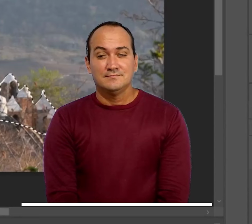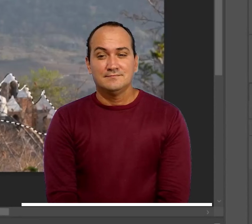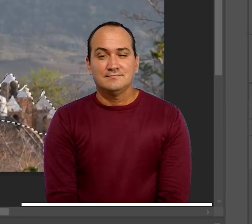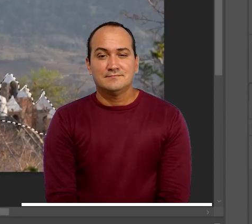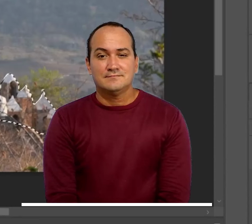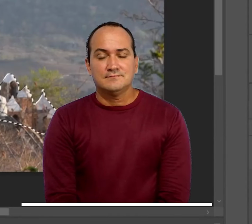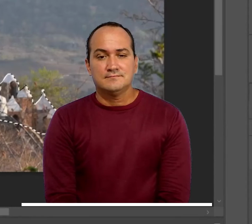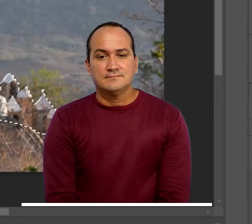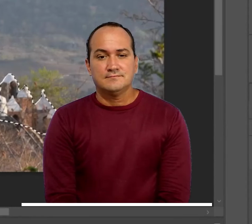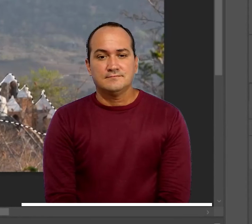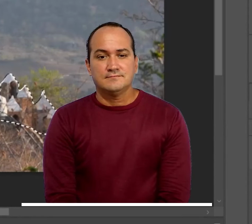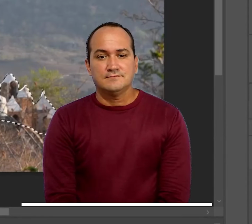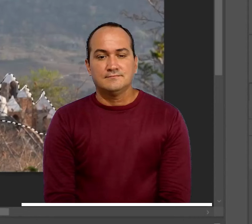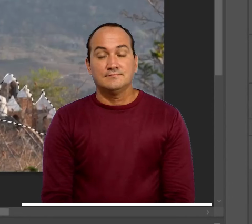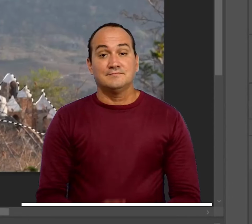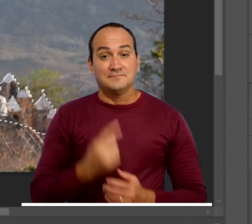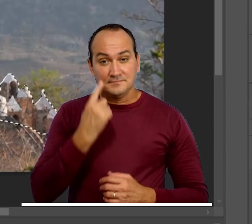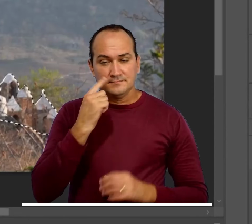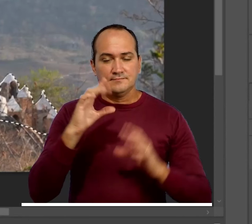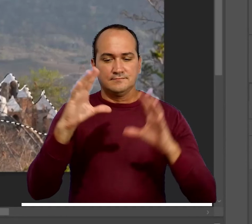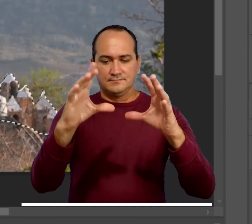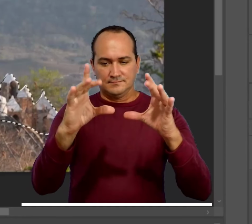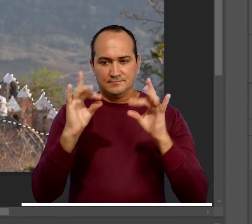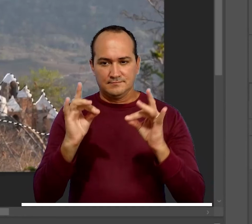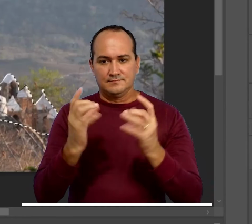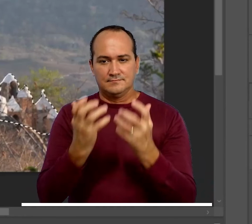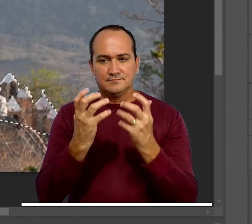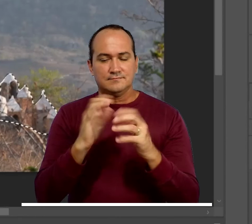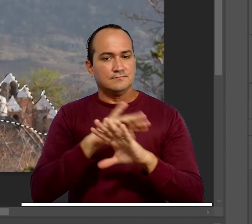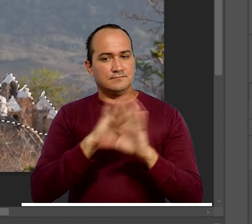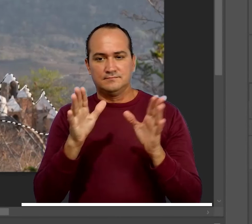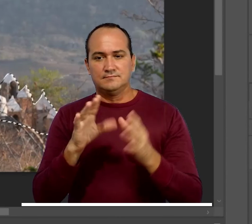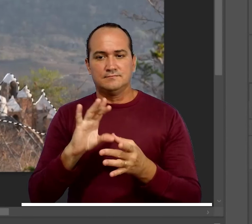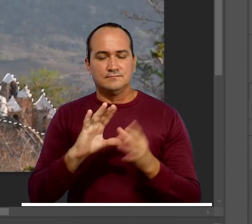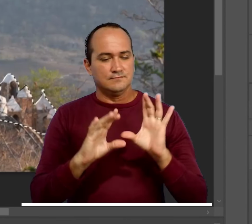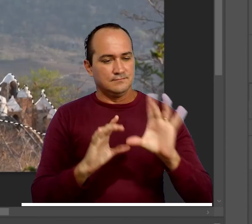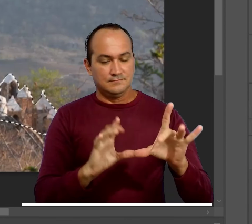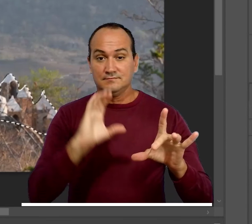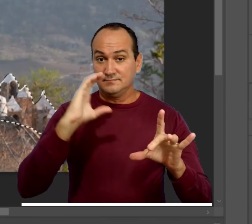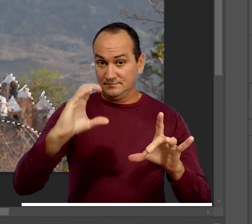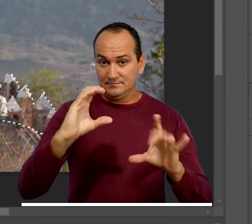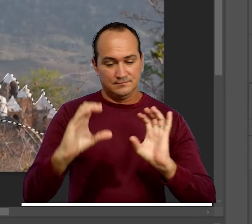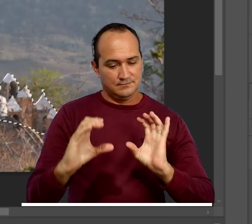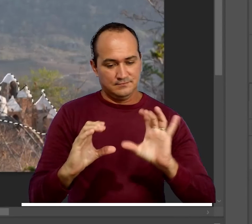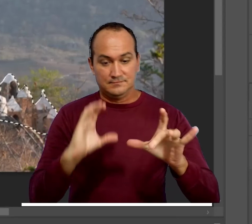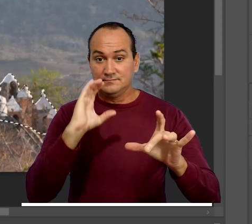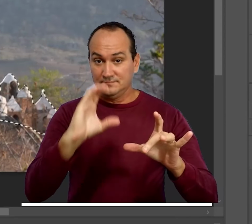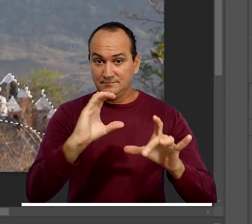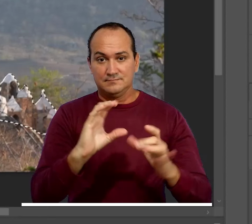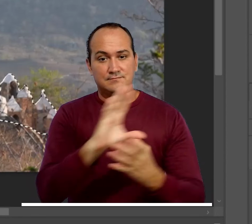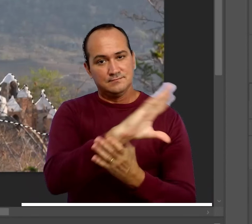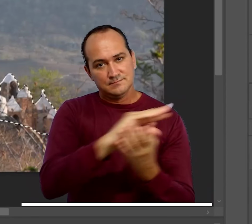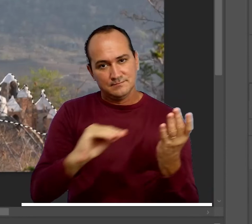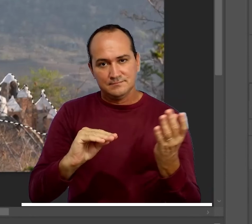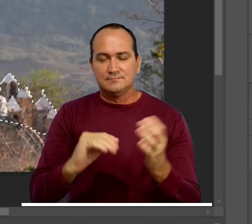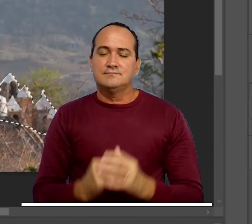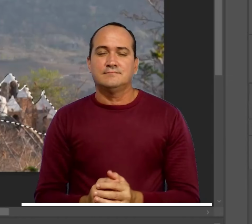pronto. Então é só essa parte do castelo que me interessa, eu vou dar um Ctrl C para copiar ele aqui, tá? Pode ser lá em editar,